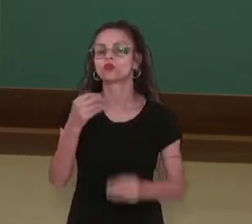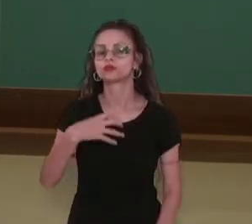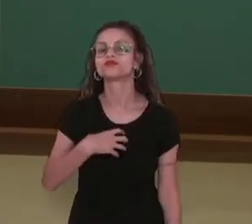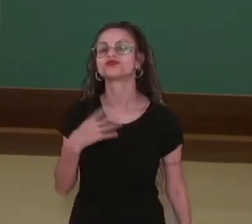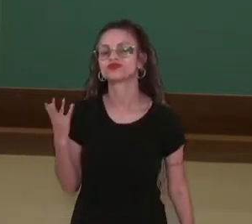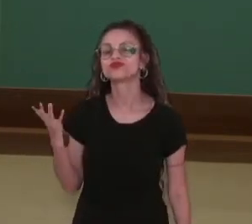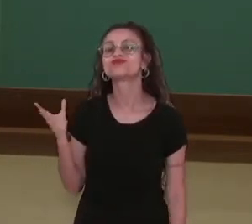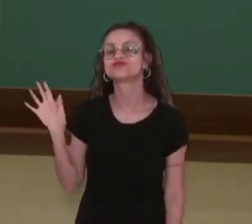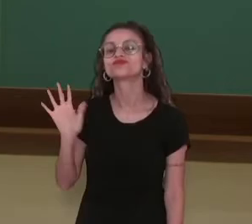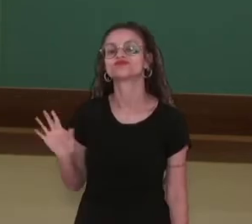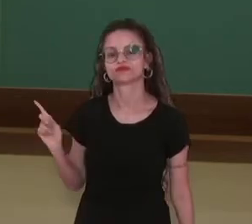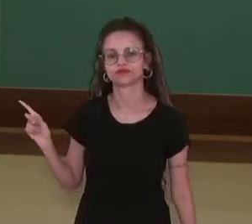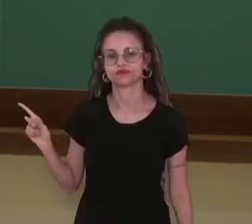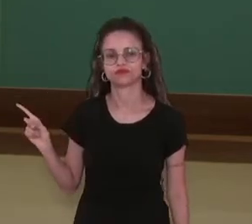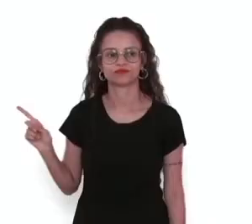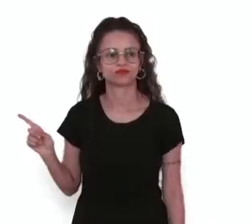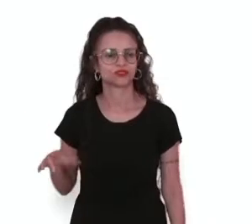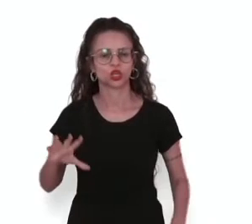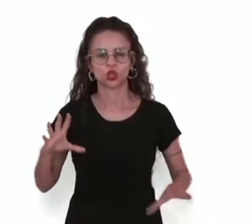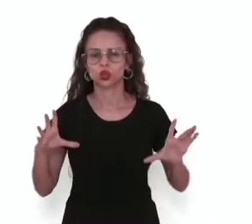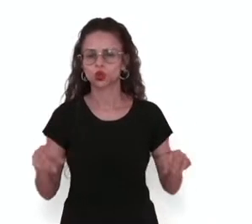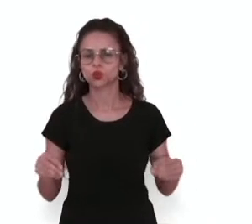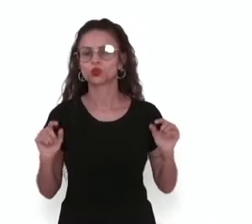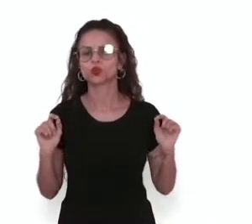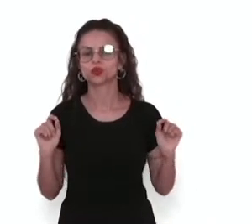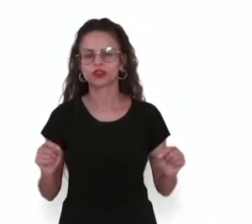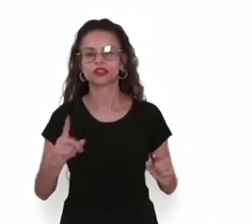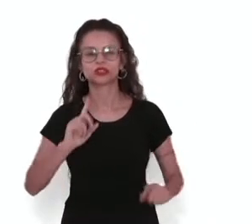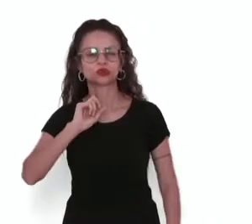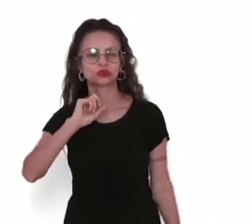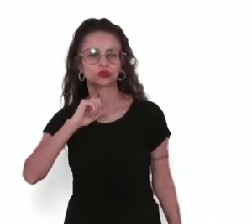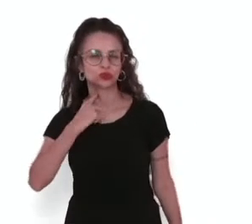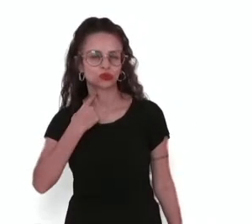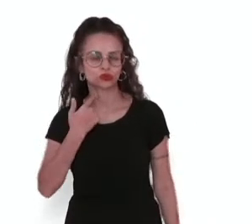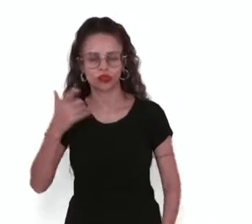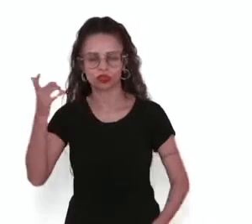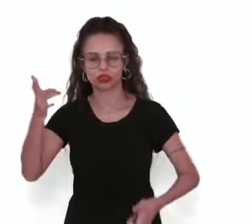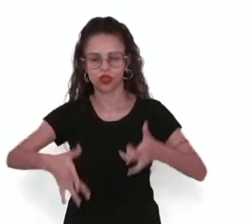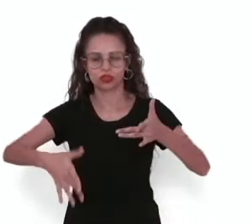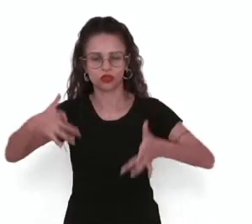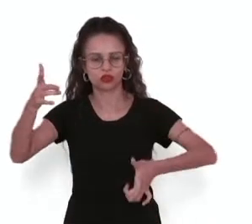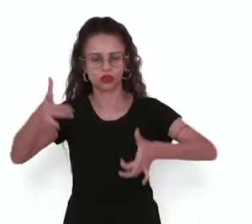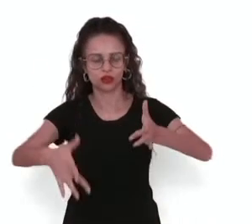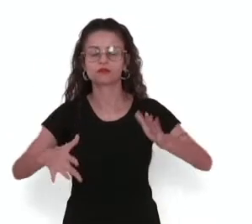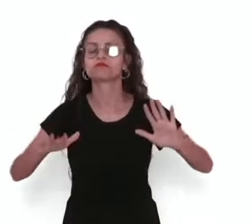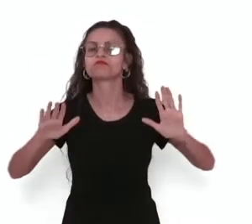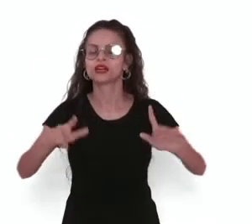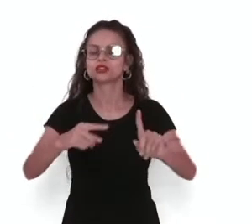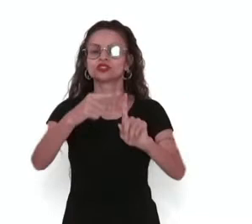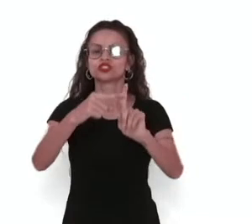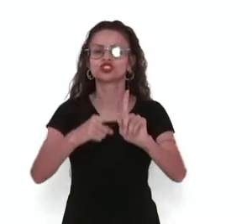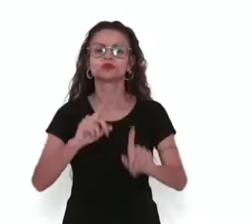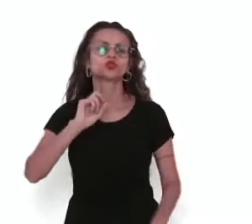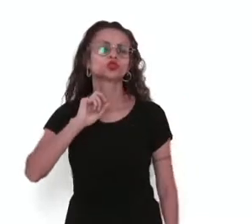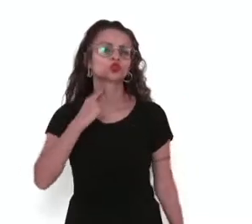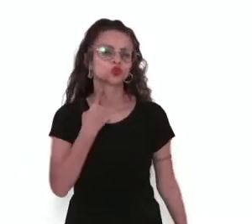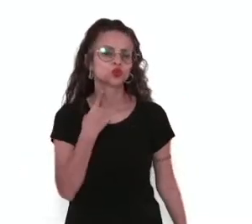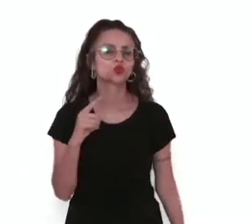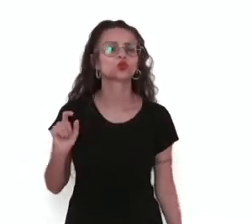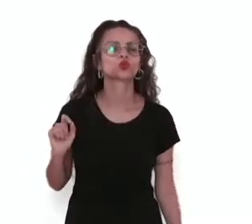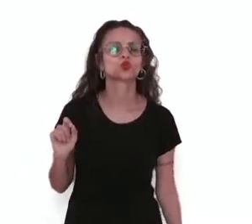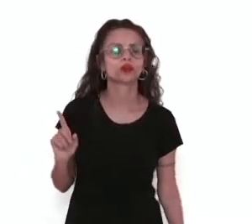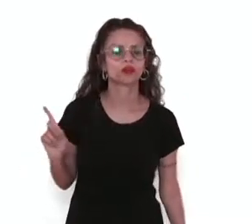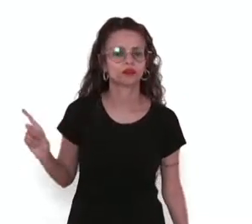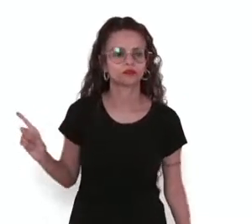praia? Está totalmente o quê? Suja. Mas qual é o tipo de sujeira que você percebe aqui,